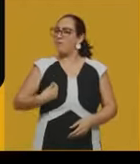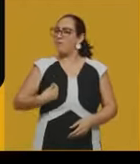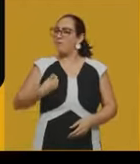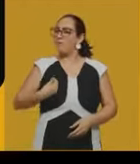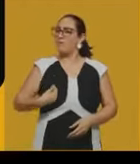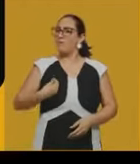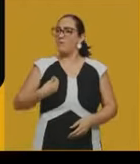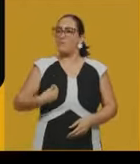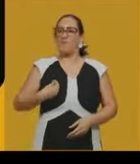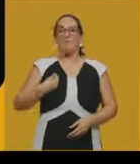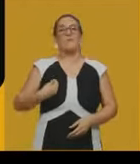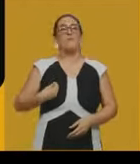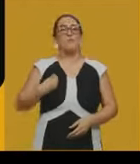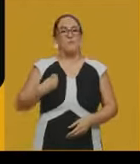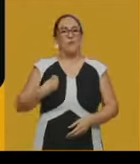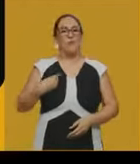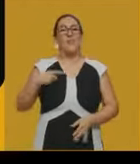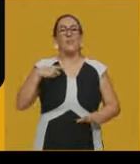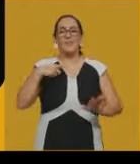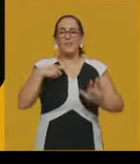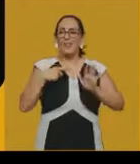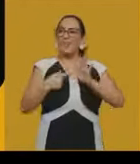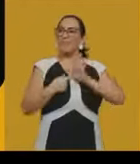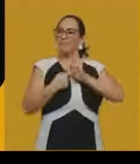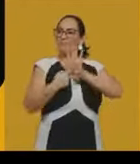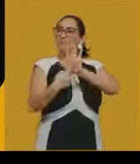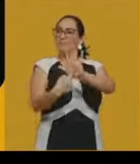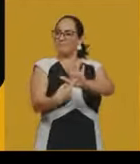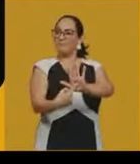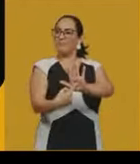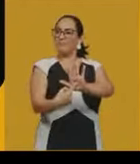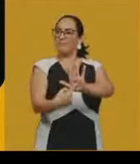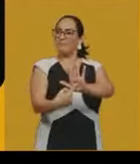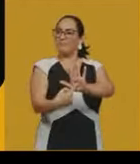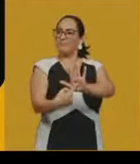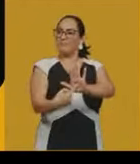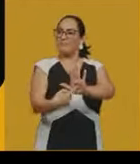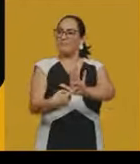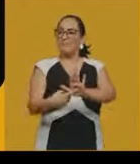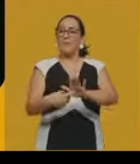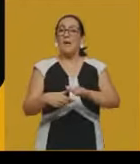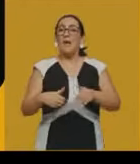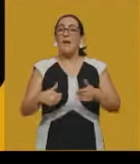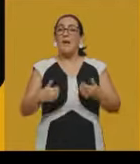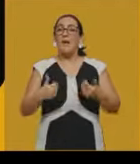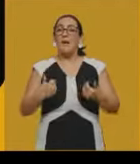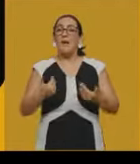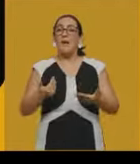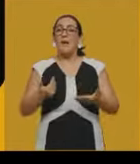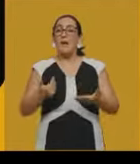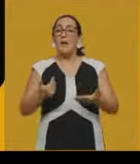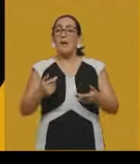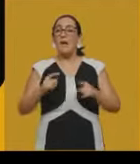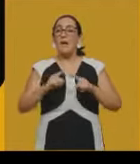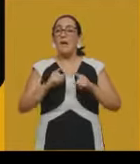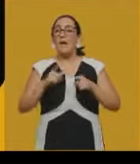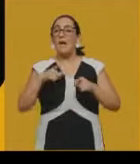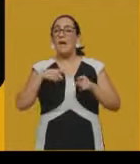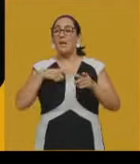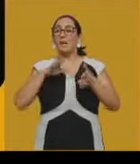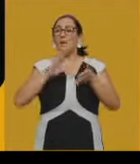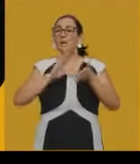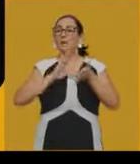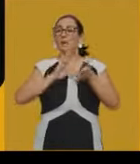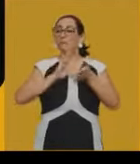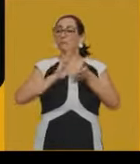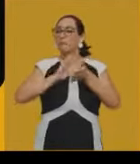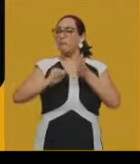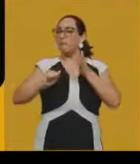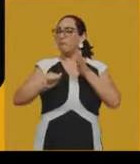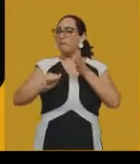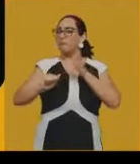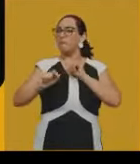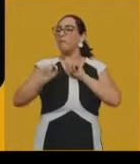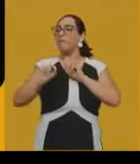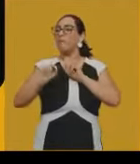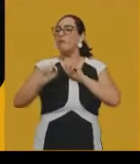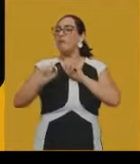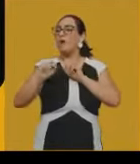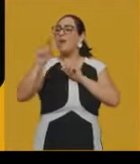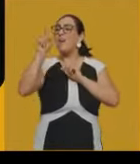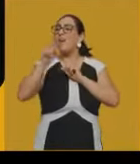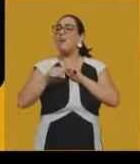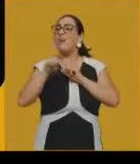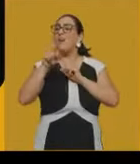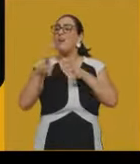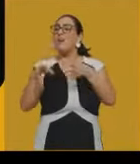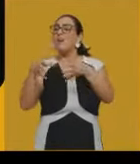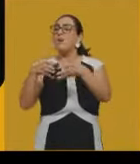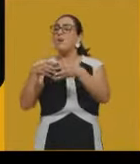vão ter aí expressividade. Nesse caso aí, a gente tem uma exclusão muito grande, Qual é o grupo que é excluído? A